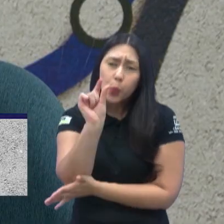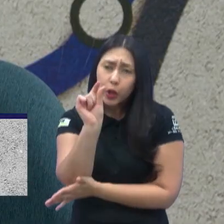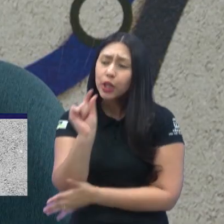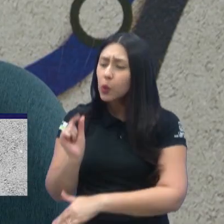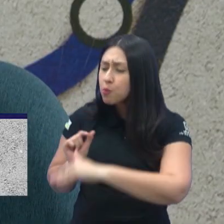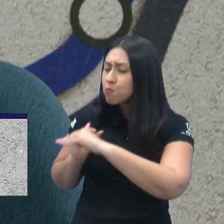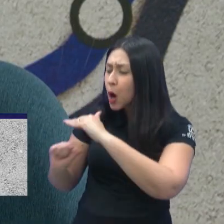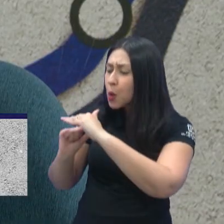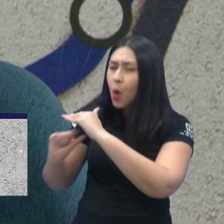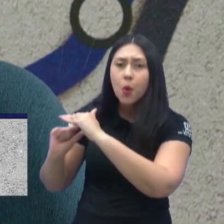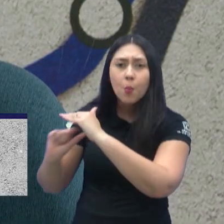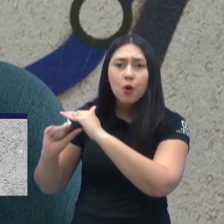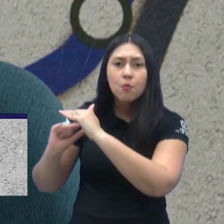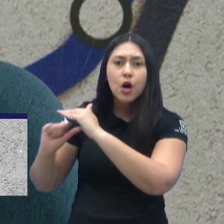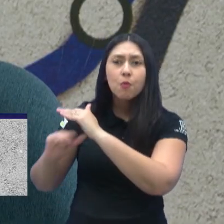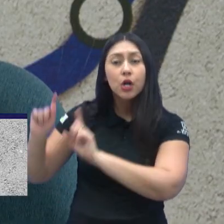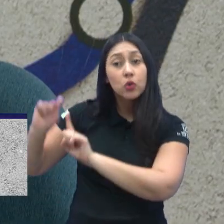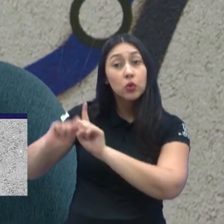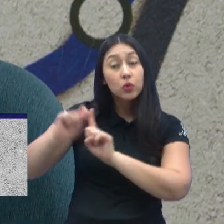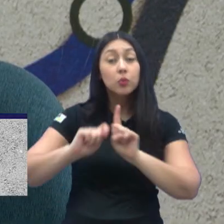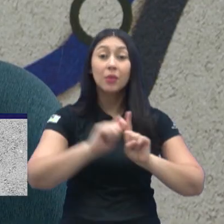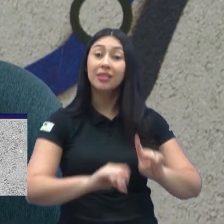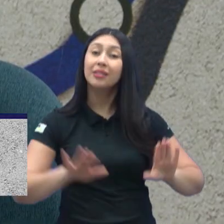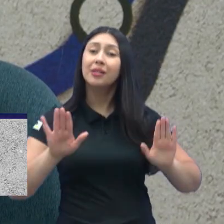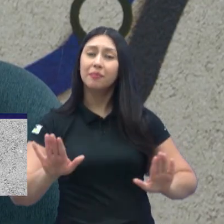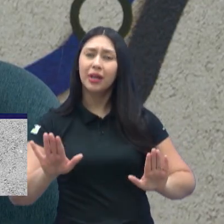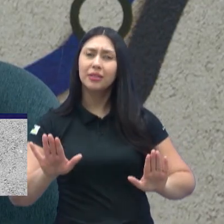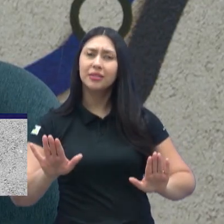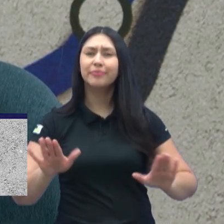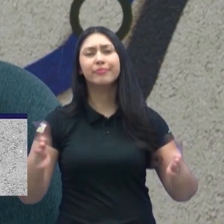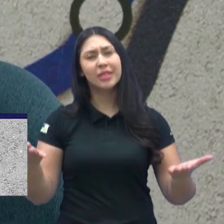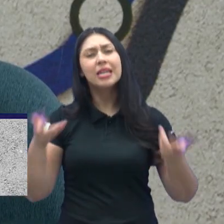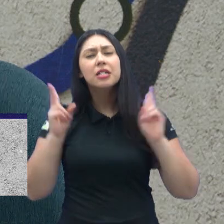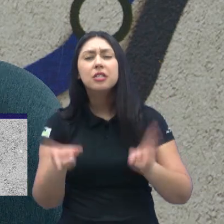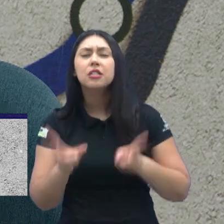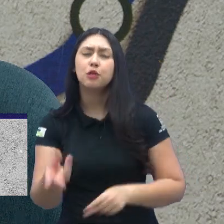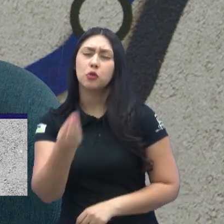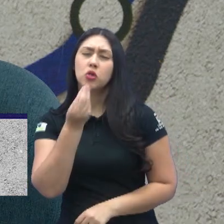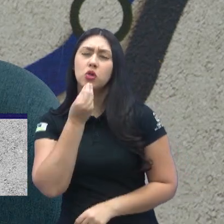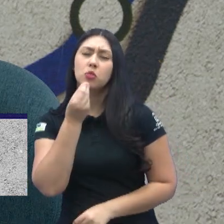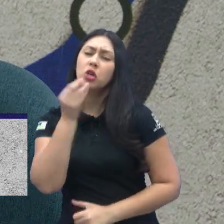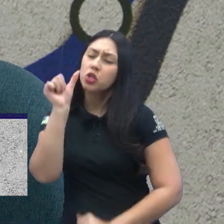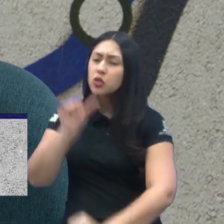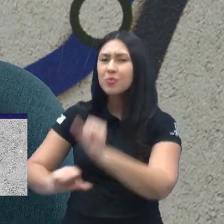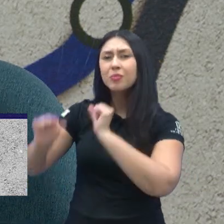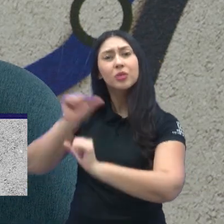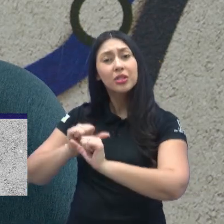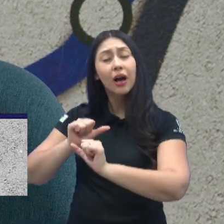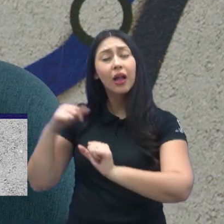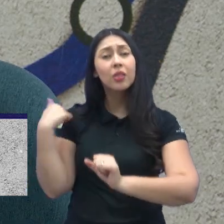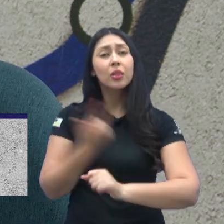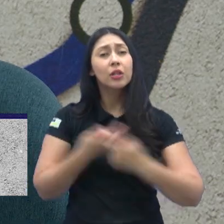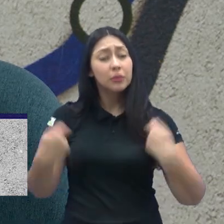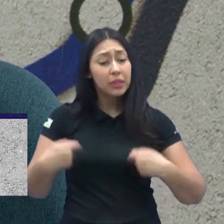eu teria trazido isso para mim hoje. Mas acredito que nunca é tarde, a gente precisa ter em mente que a gente precisa começar